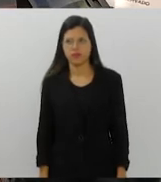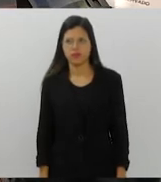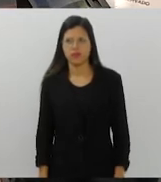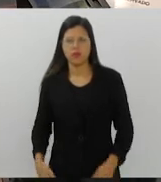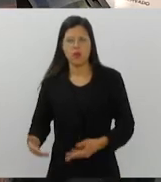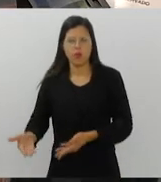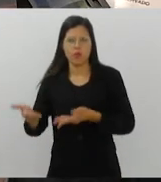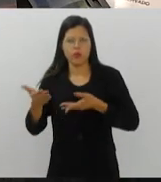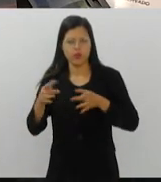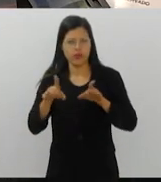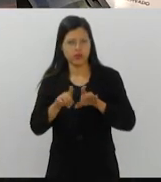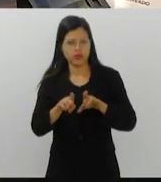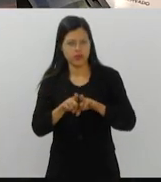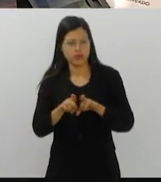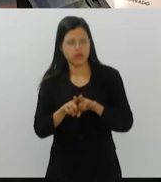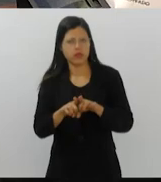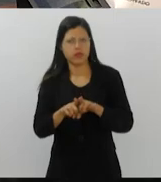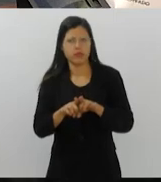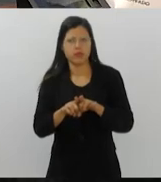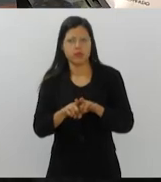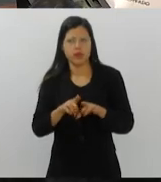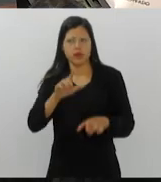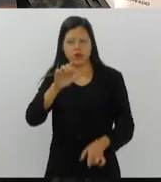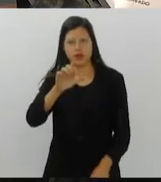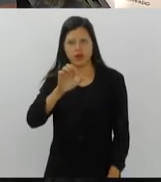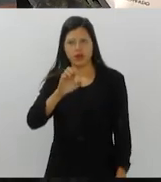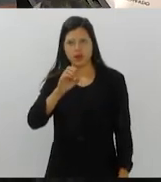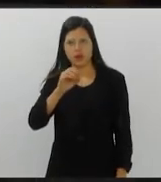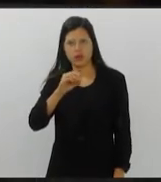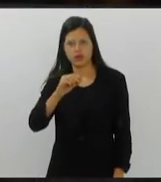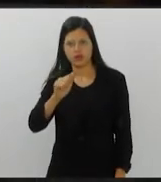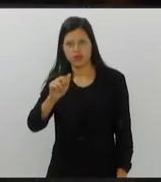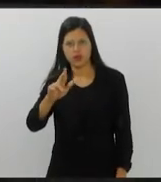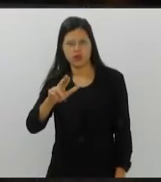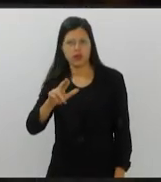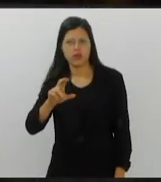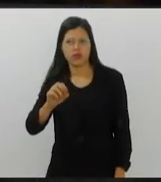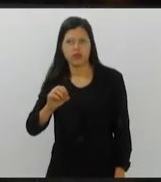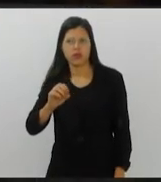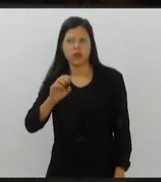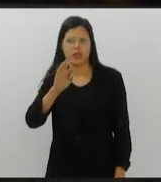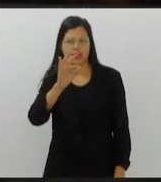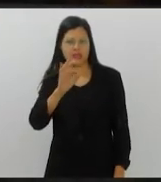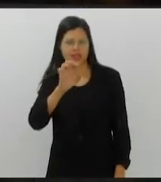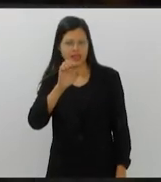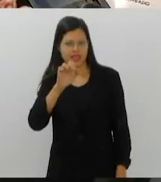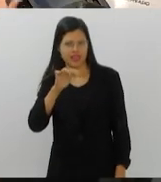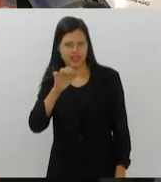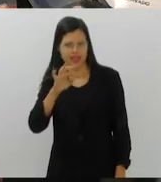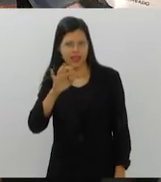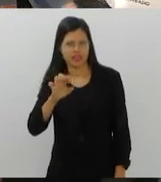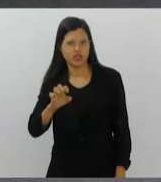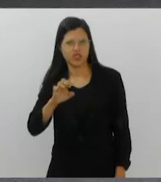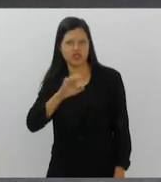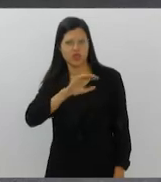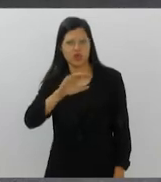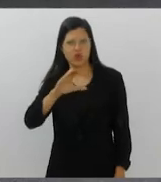Convido também o senhor Leonardo da Silva Loyola, tenente-coronel do CBMERJ.